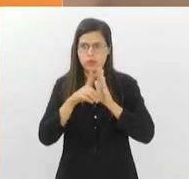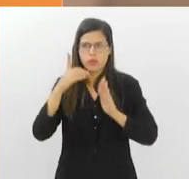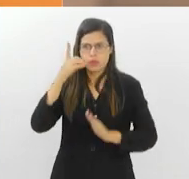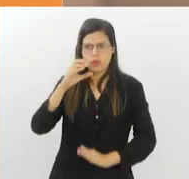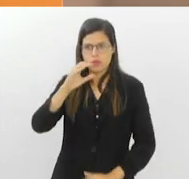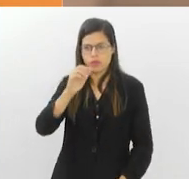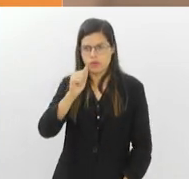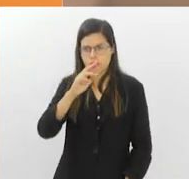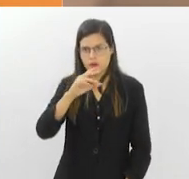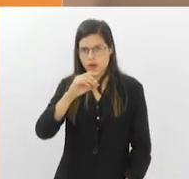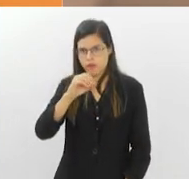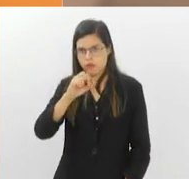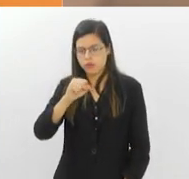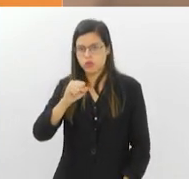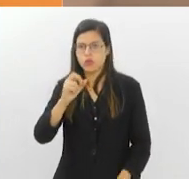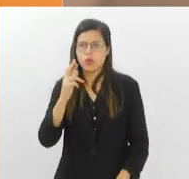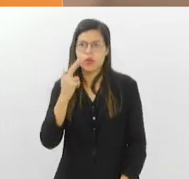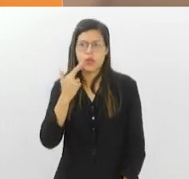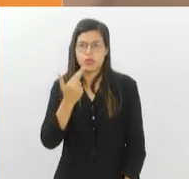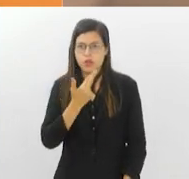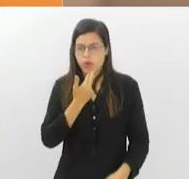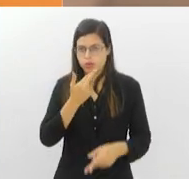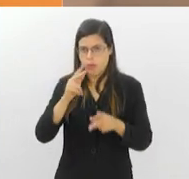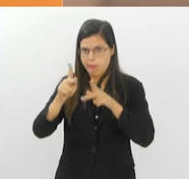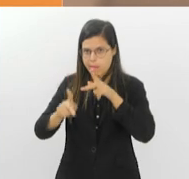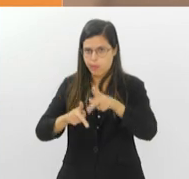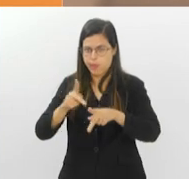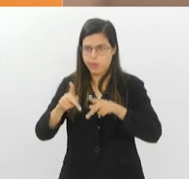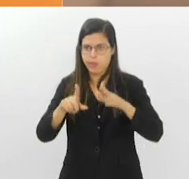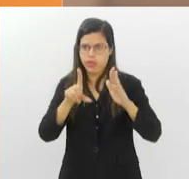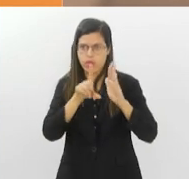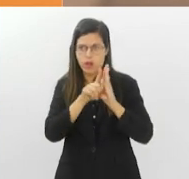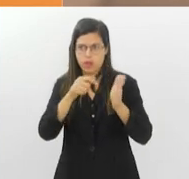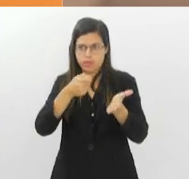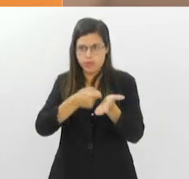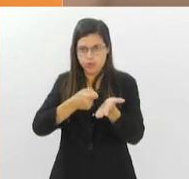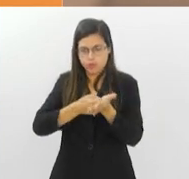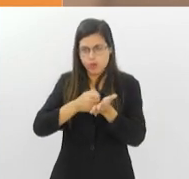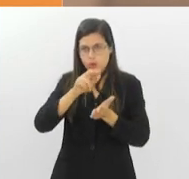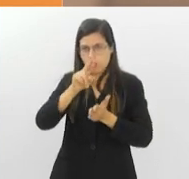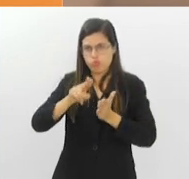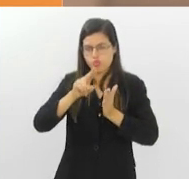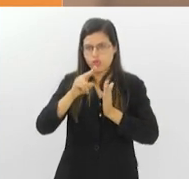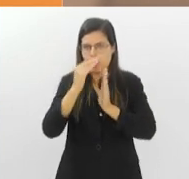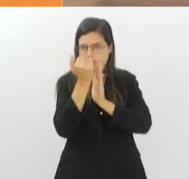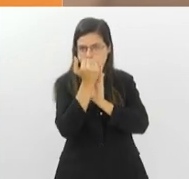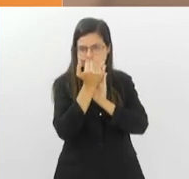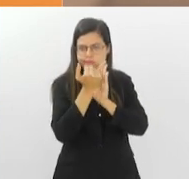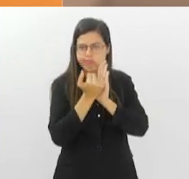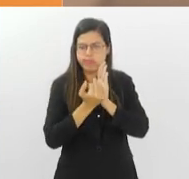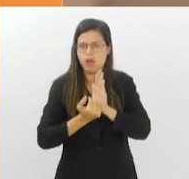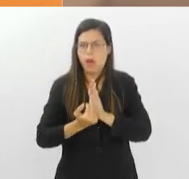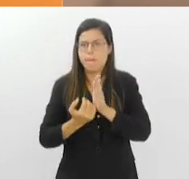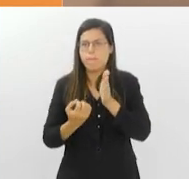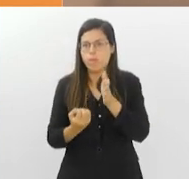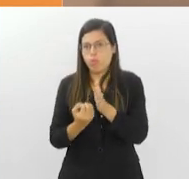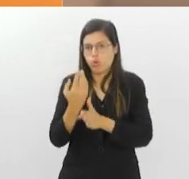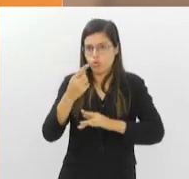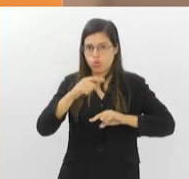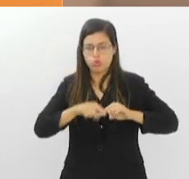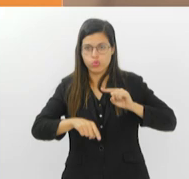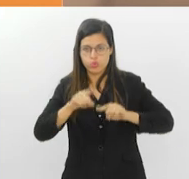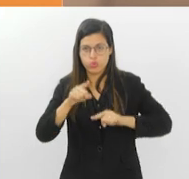Macedo, que inclui os restaurantes populares na lei que obriga o uso em cardápios de produtos de